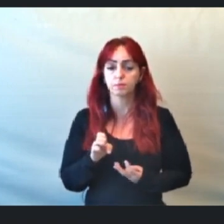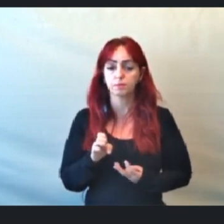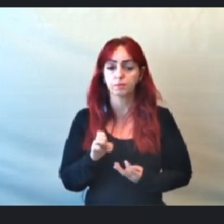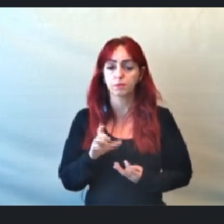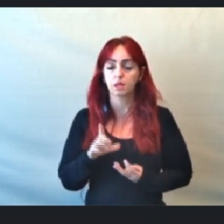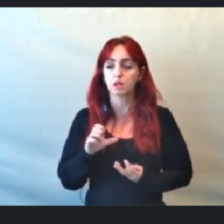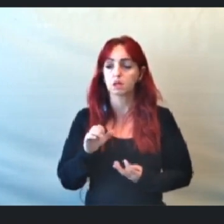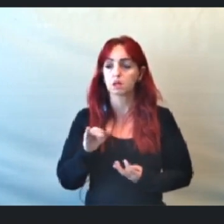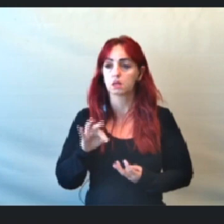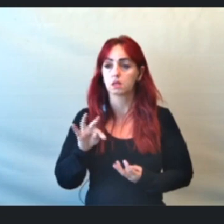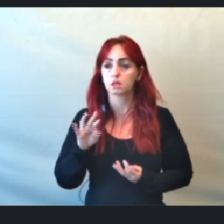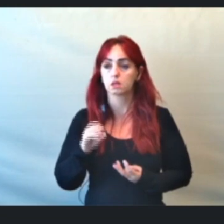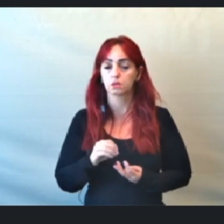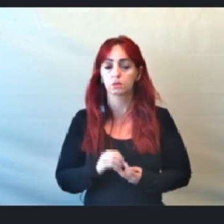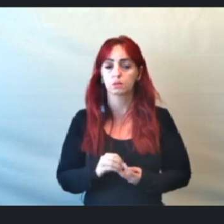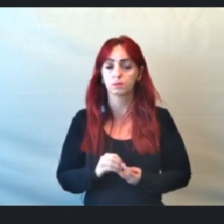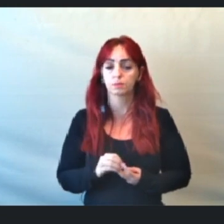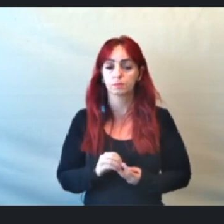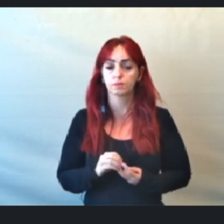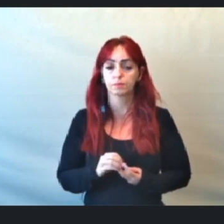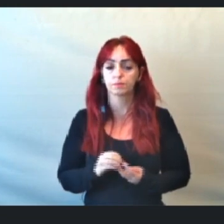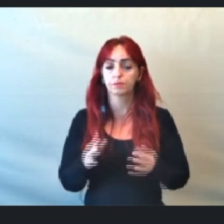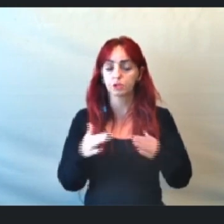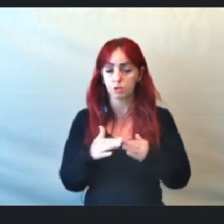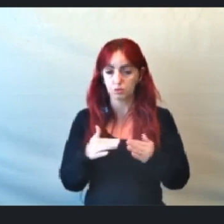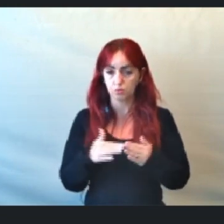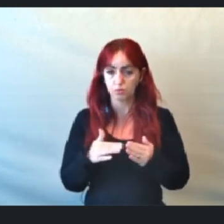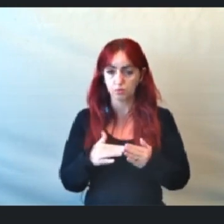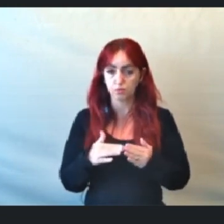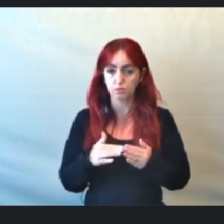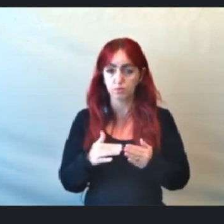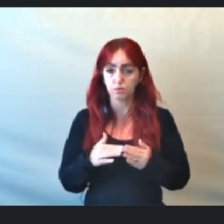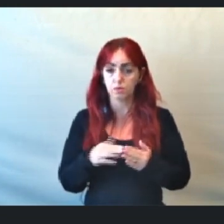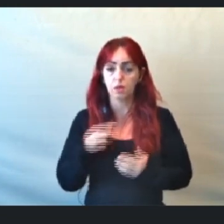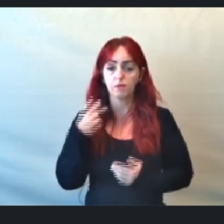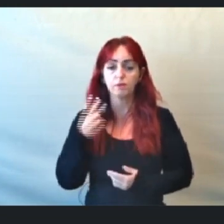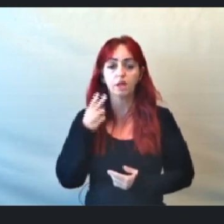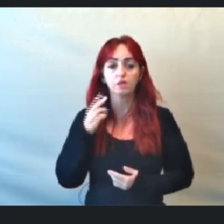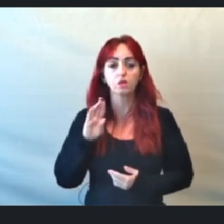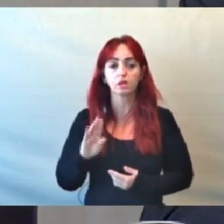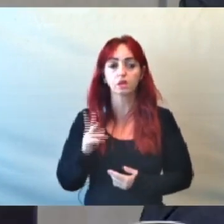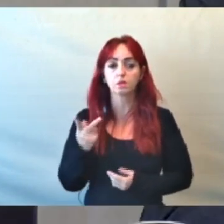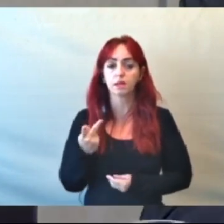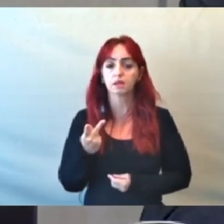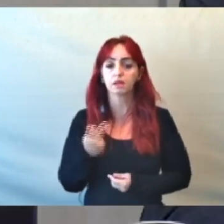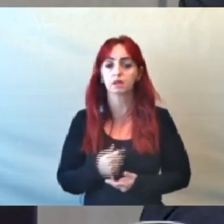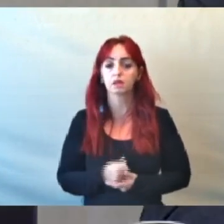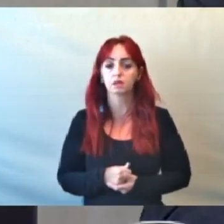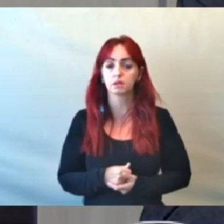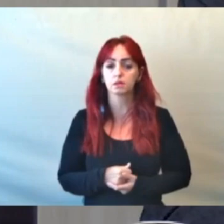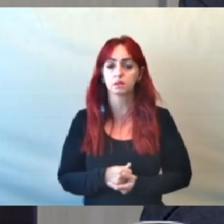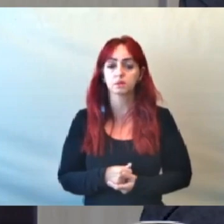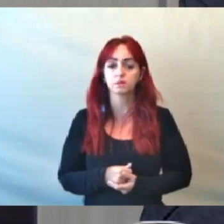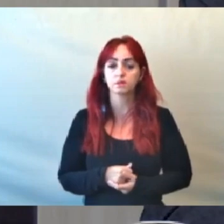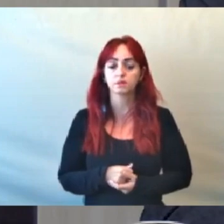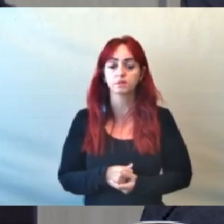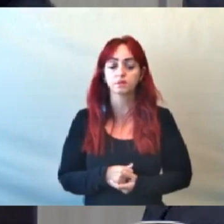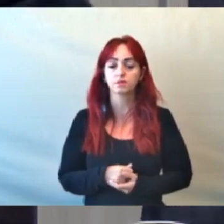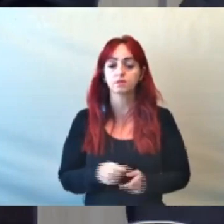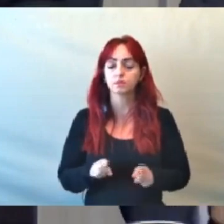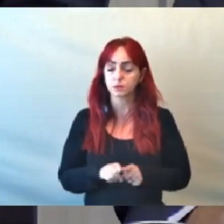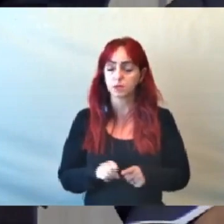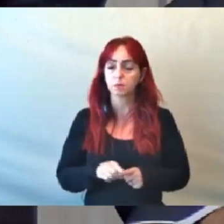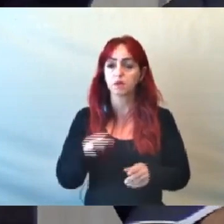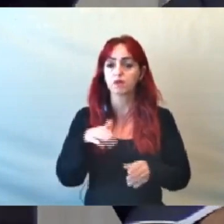De acordo. Com voto, vereador Henrique Braga? De acordo. Eu também voto pela aprovação do